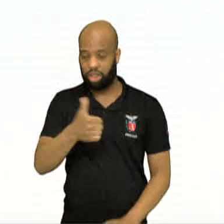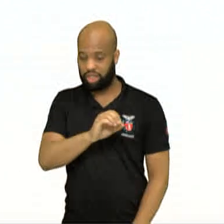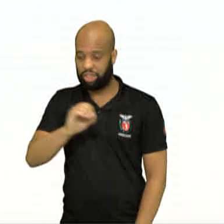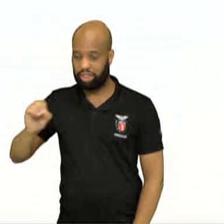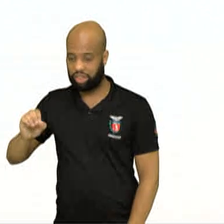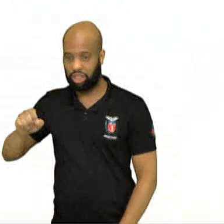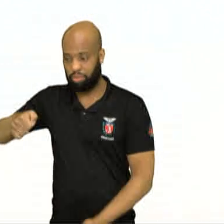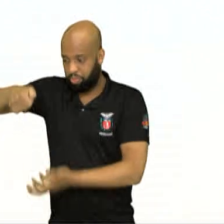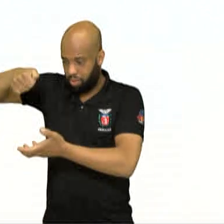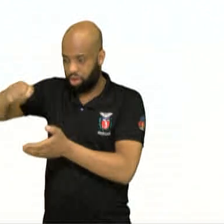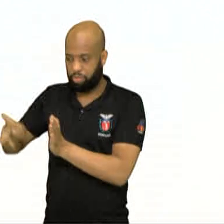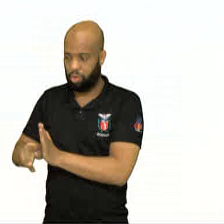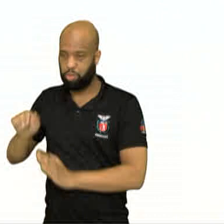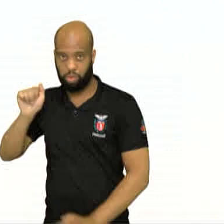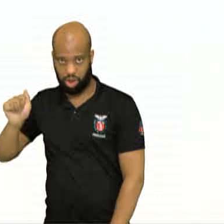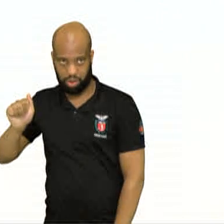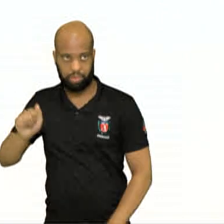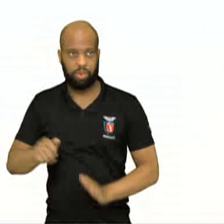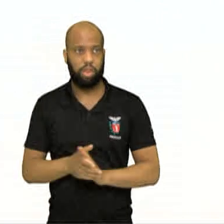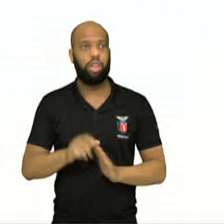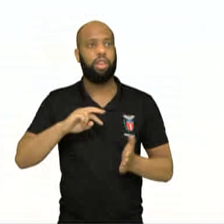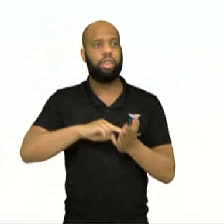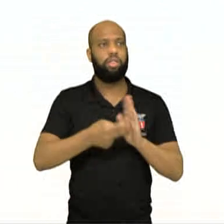água do poço A, ou seja,